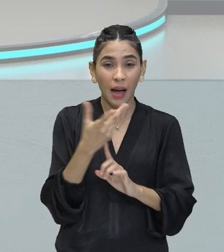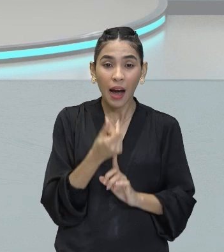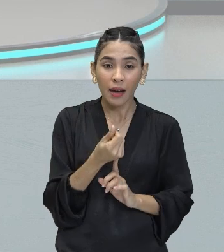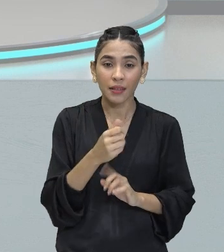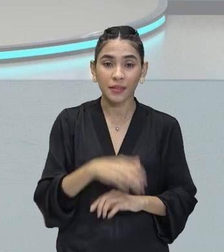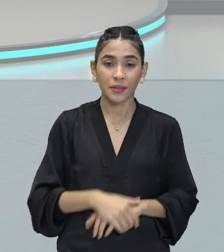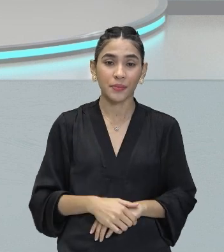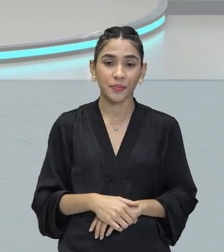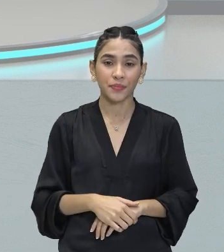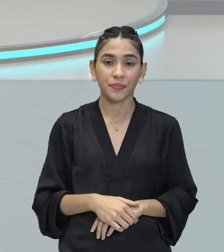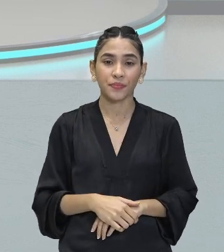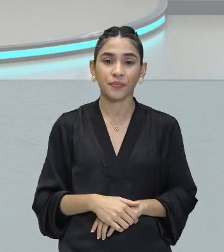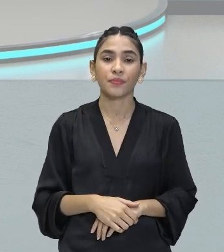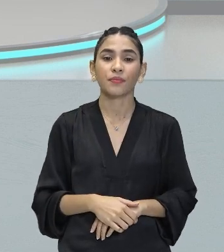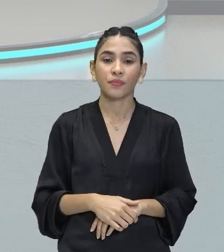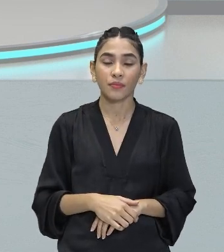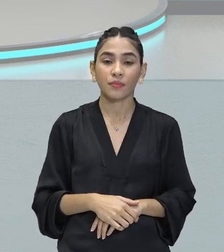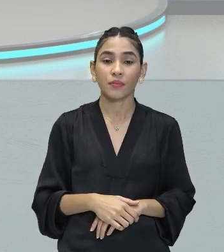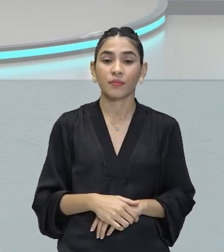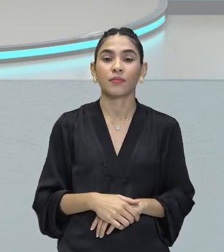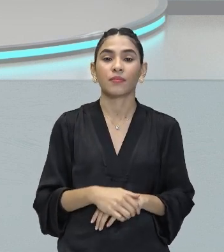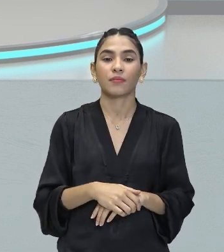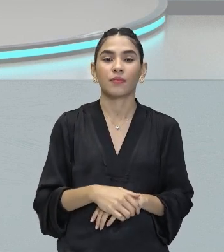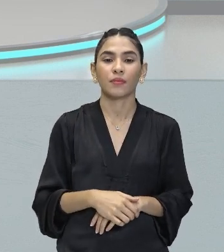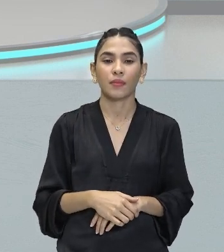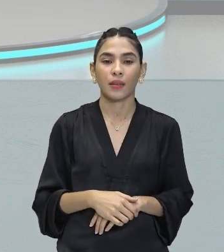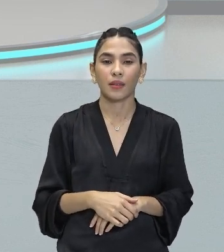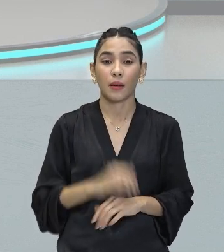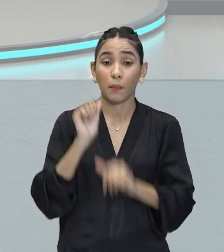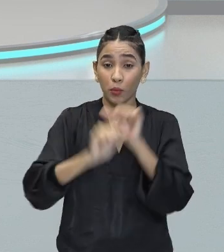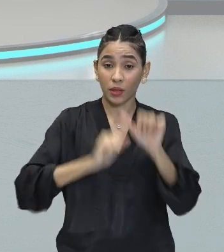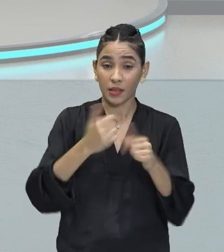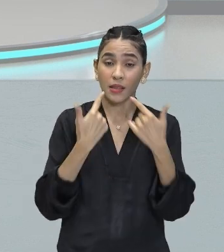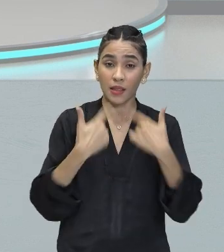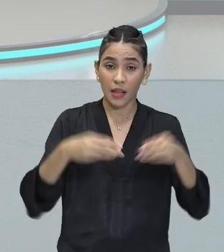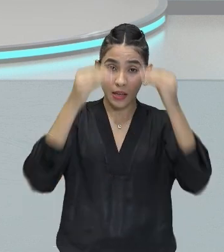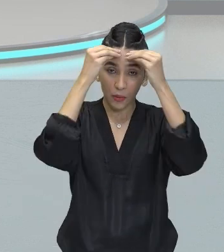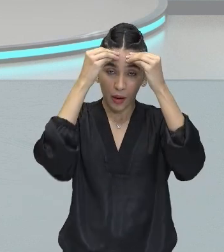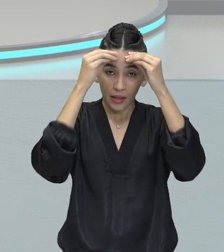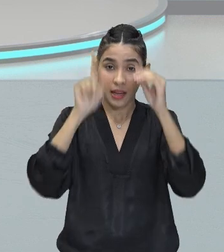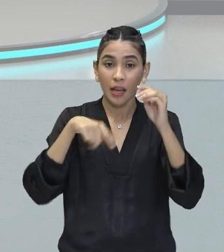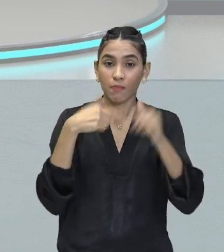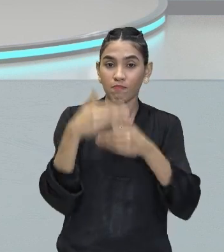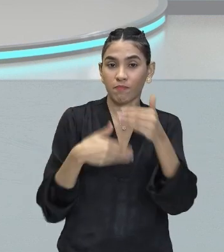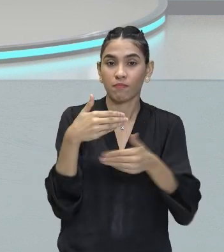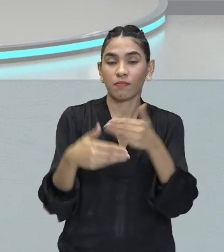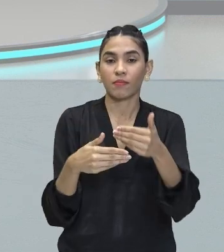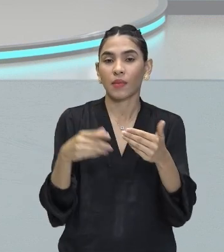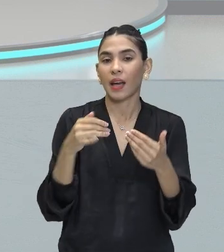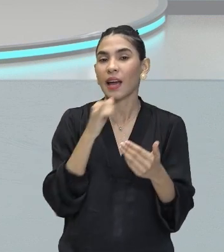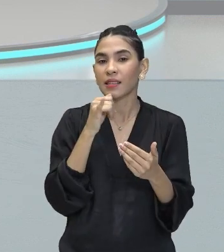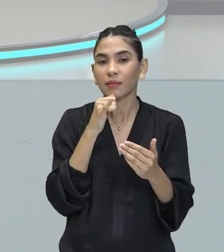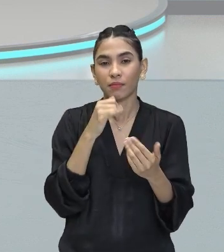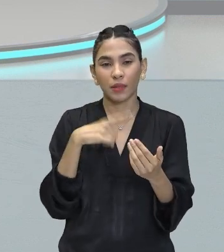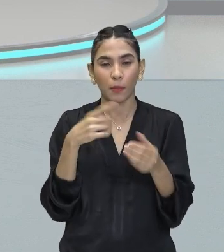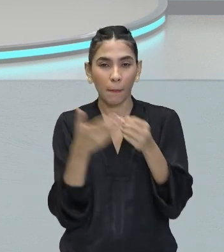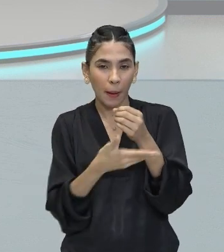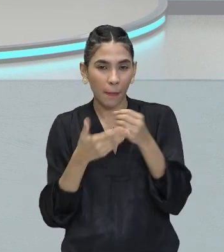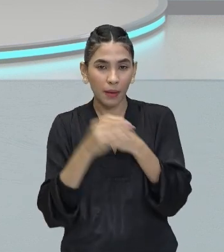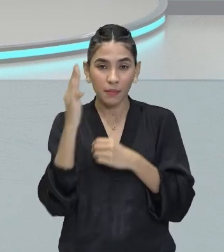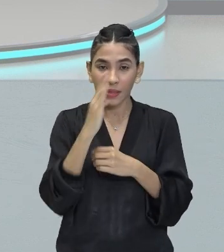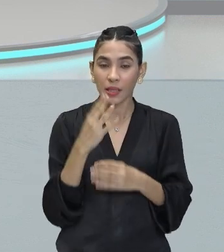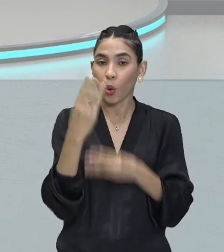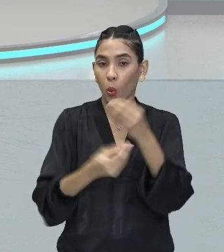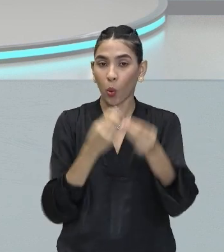seguindo adiante, a renovação da linguagem, e nesse processo, é uma renovação baseada no jeito brasileiro de utilizar